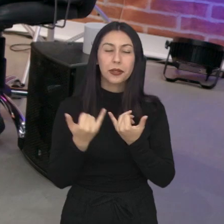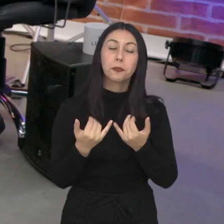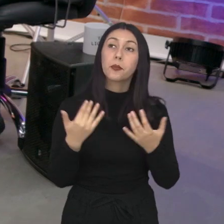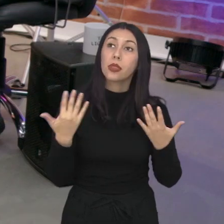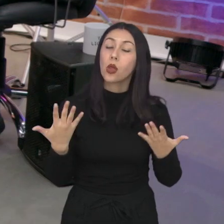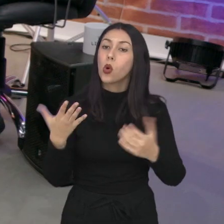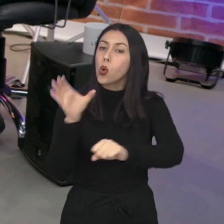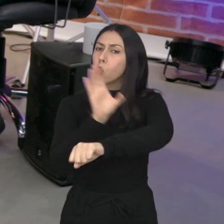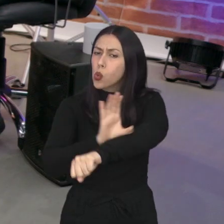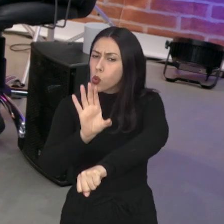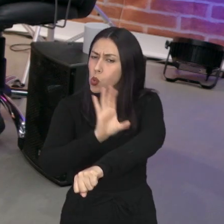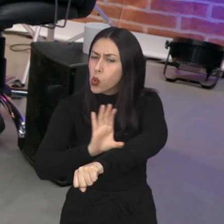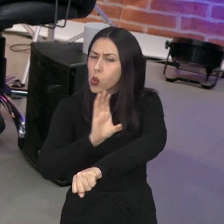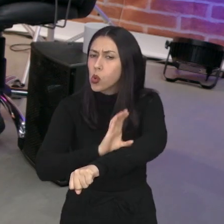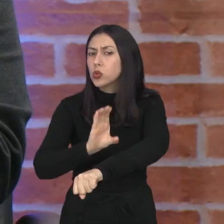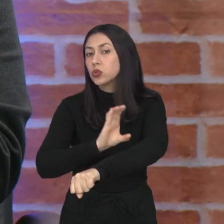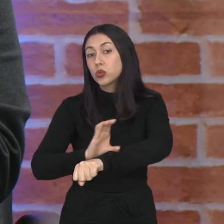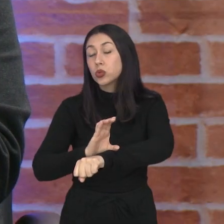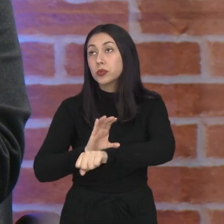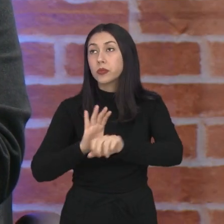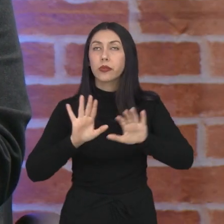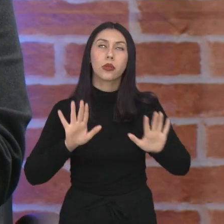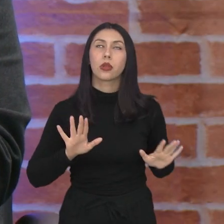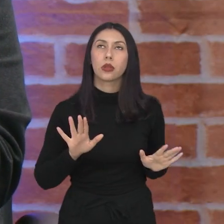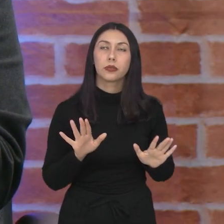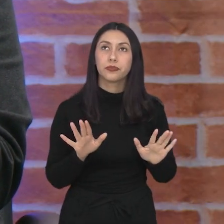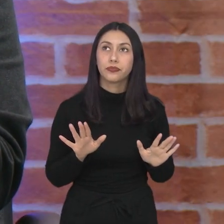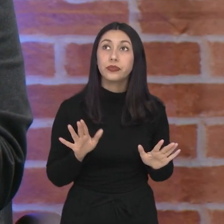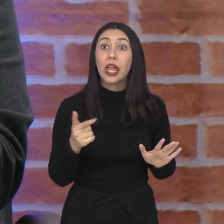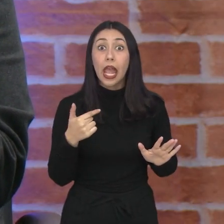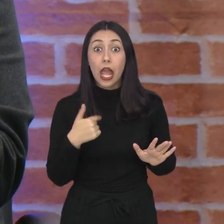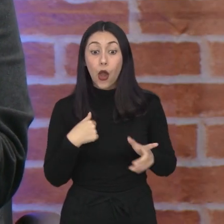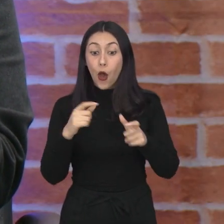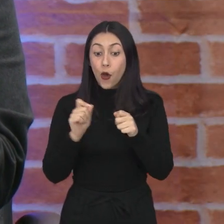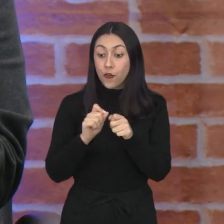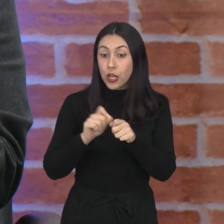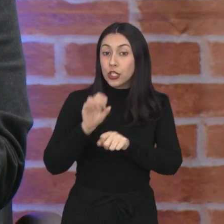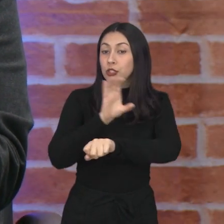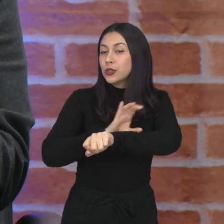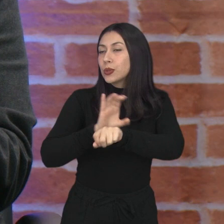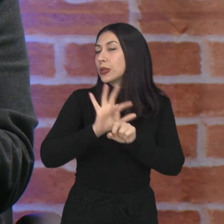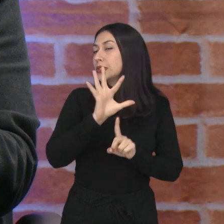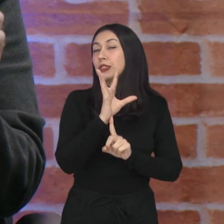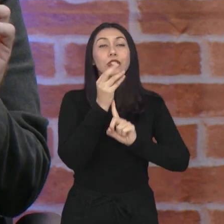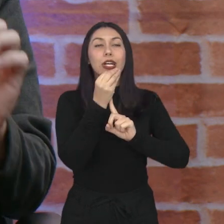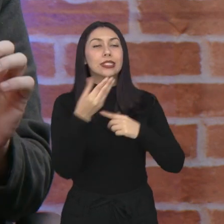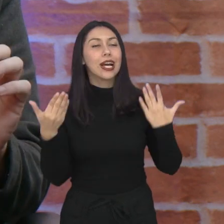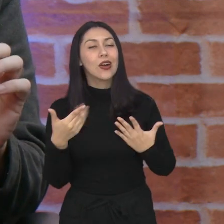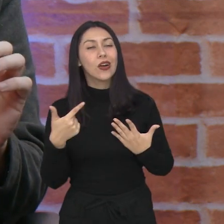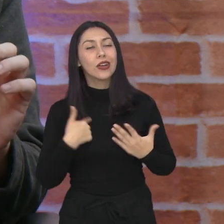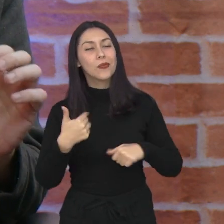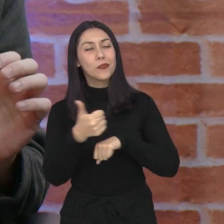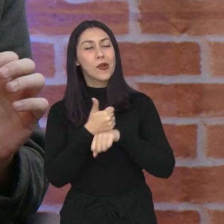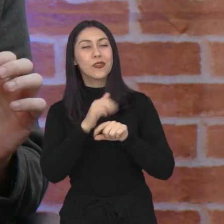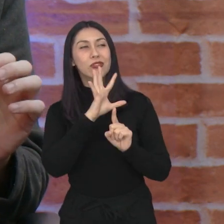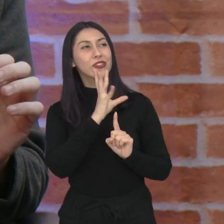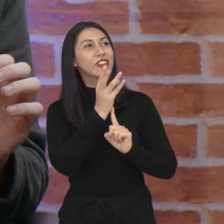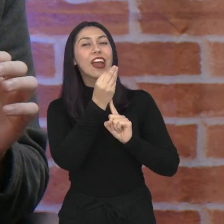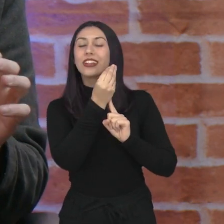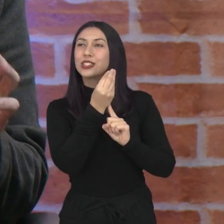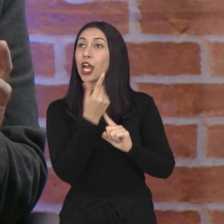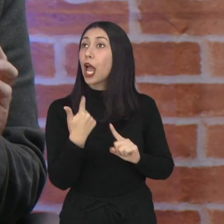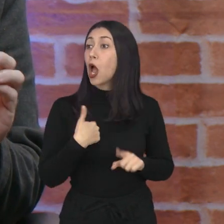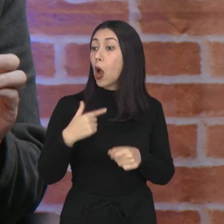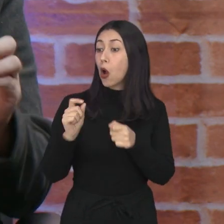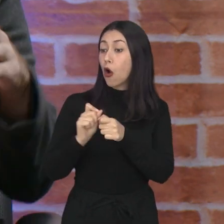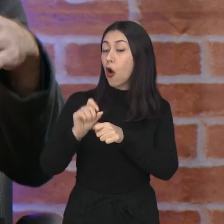Não existe um curso para você, é que nem você falar assim, ó, eu fiz um curso de artes, agora eu sou artista. Eu